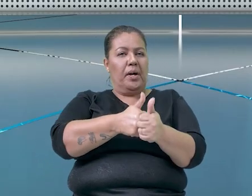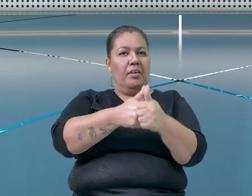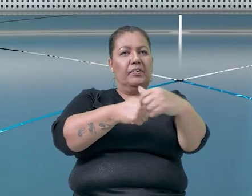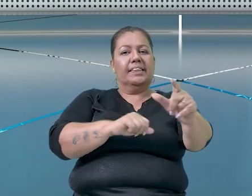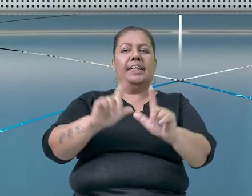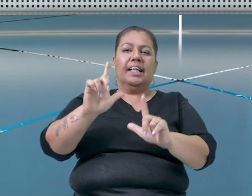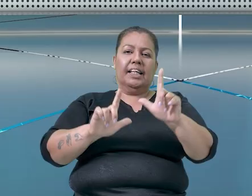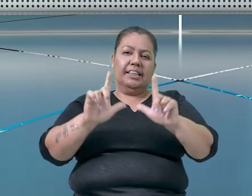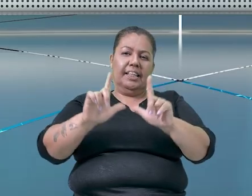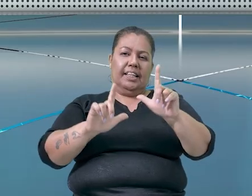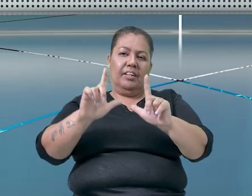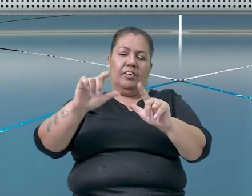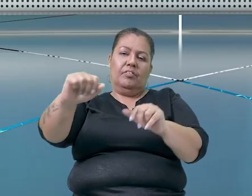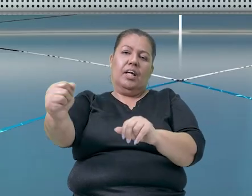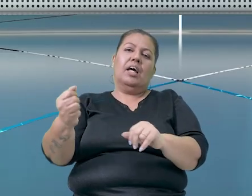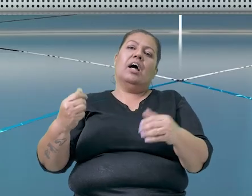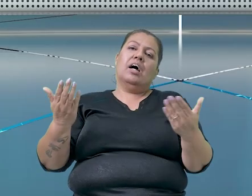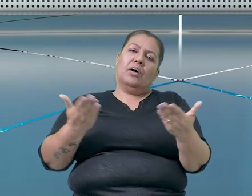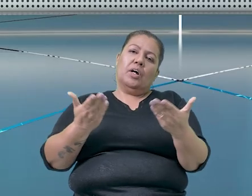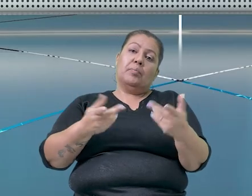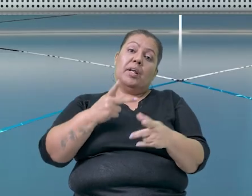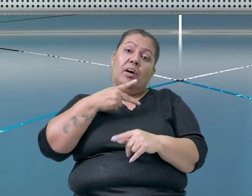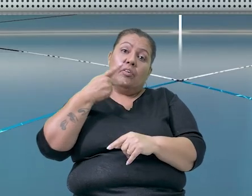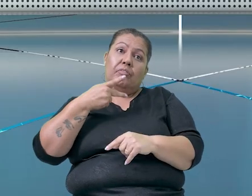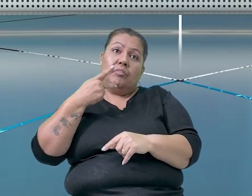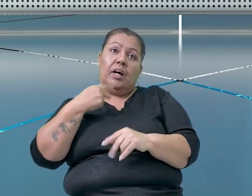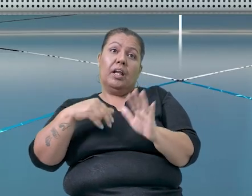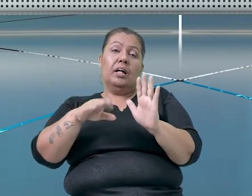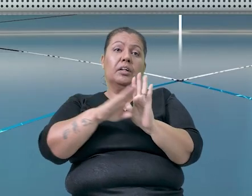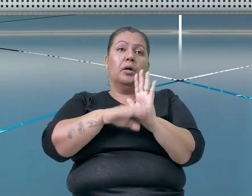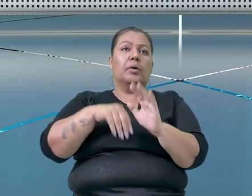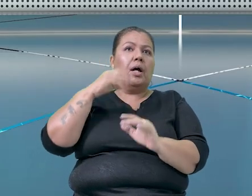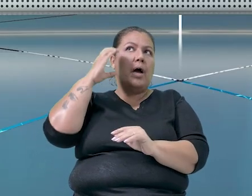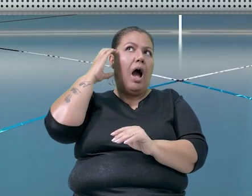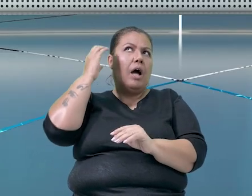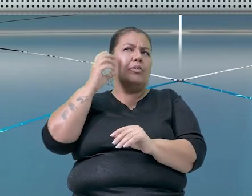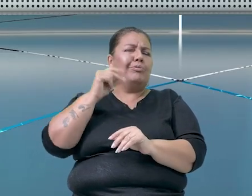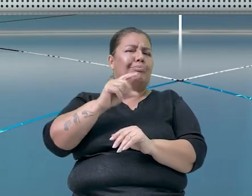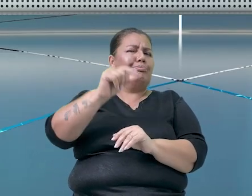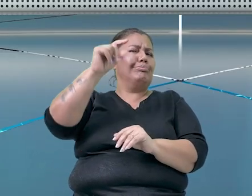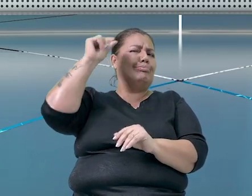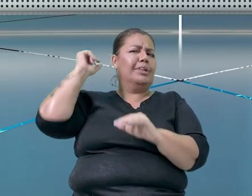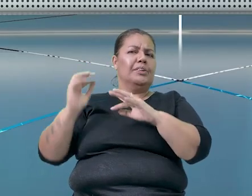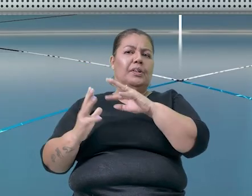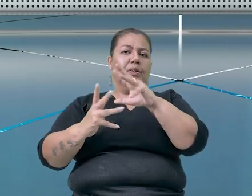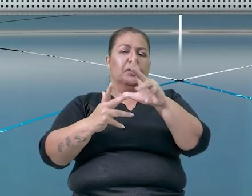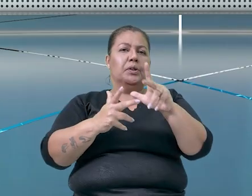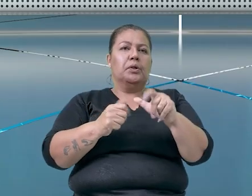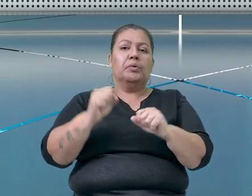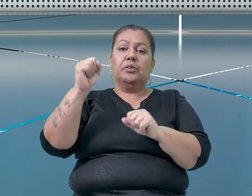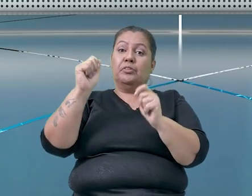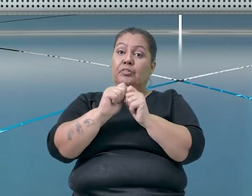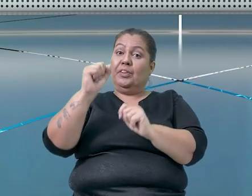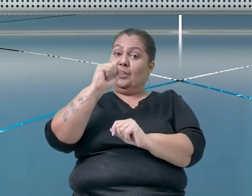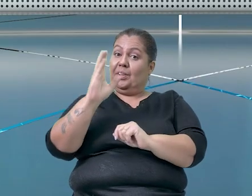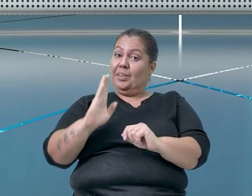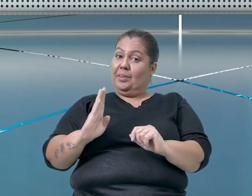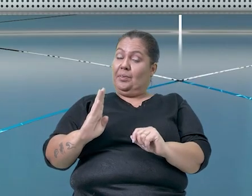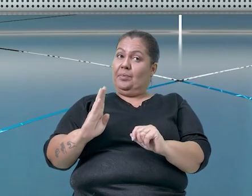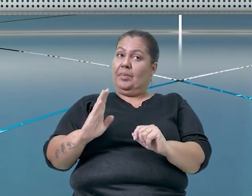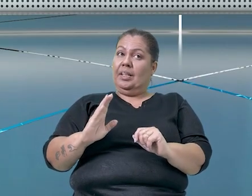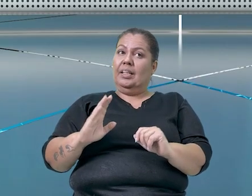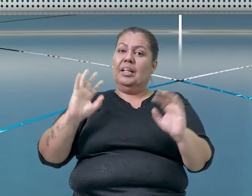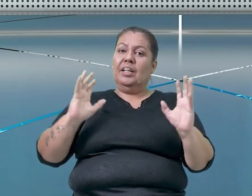nesta edição de retrospectiva para falar sobre o programa de rádio mais antigo do mundo produzido no Brasil.